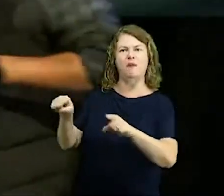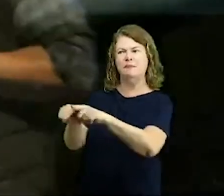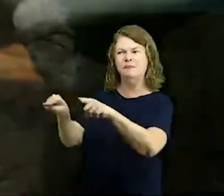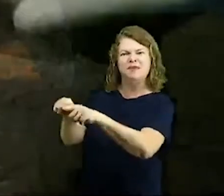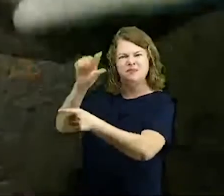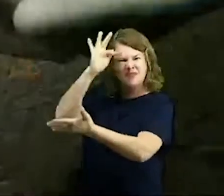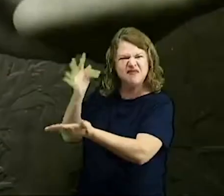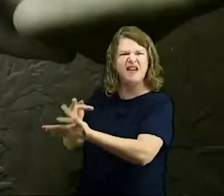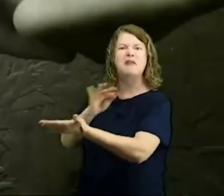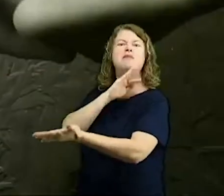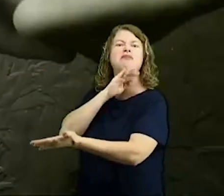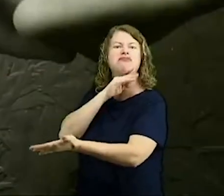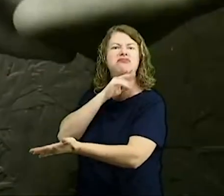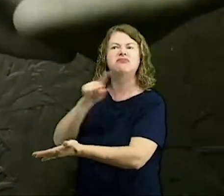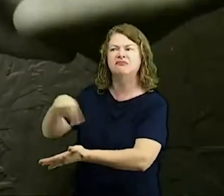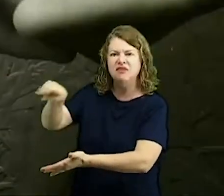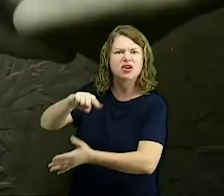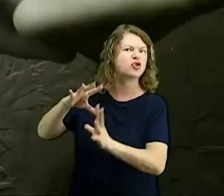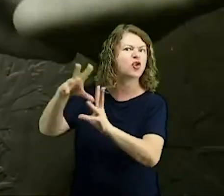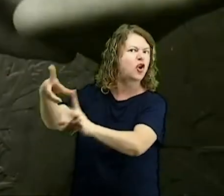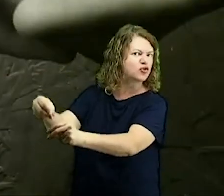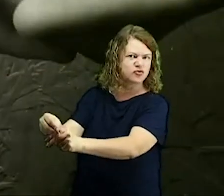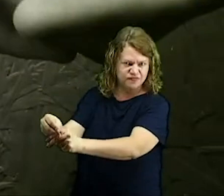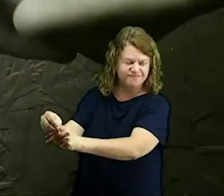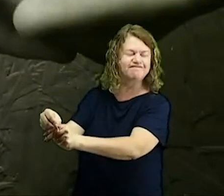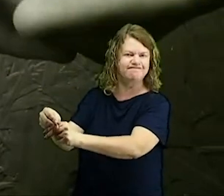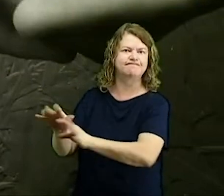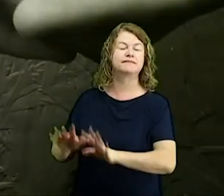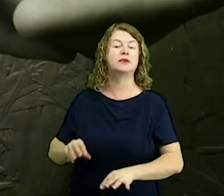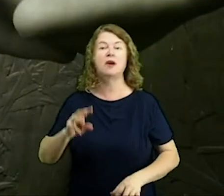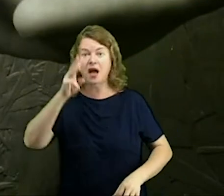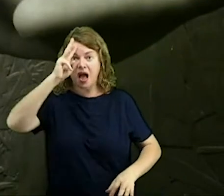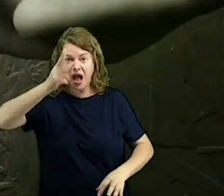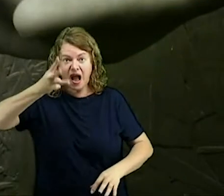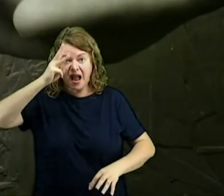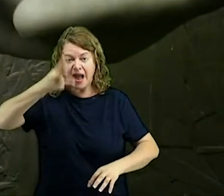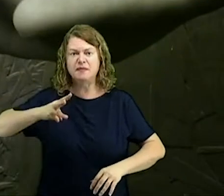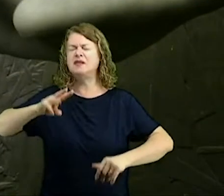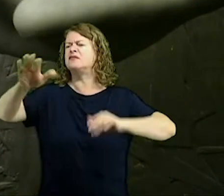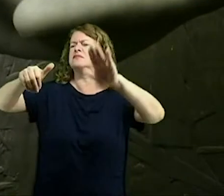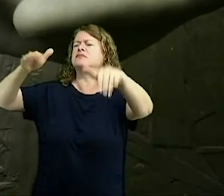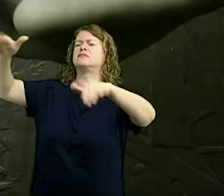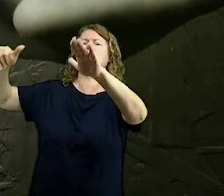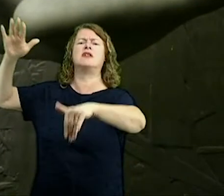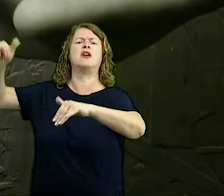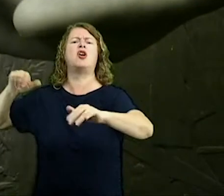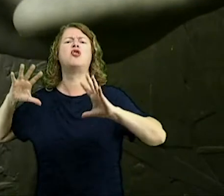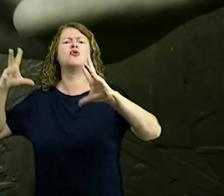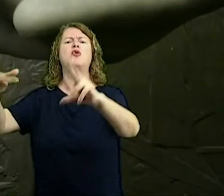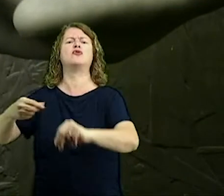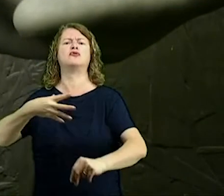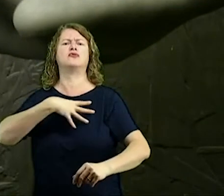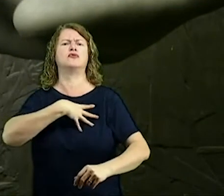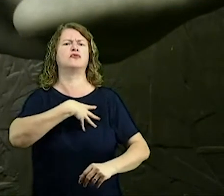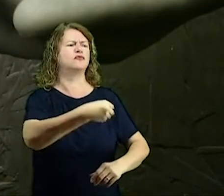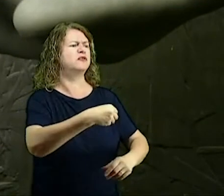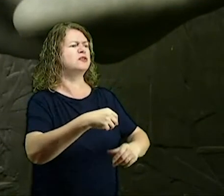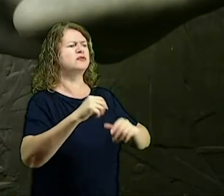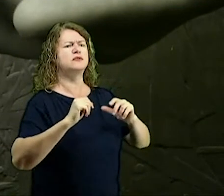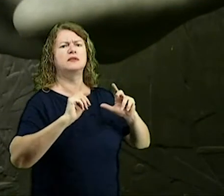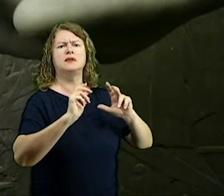continua: então Acabe convocou todos os filhos de Israel e reuniu os profetas no Monte Carmelo. Então